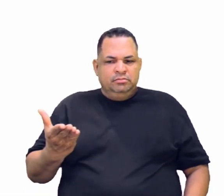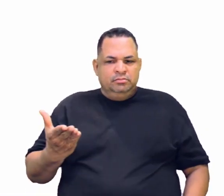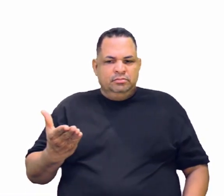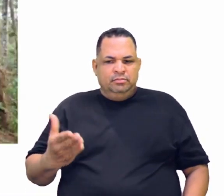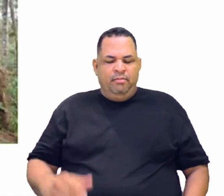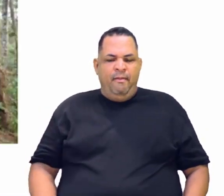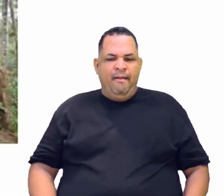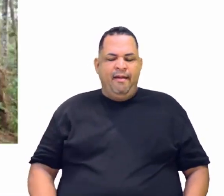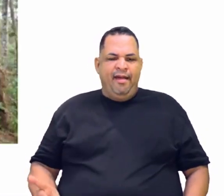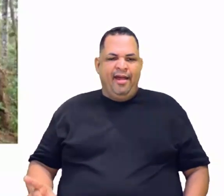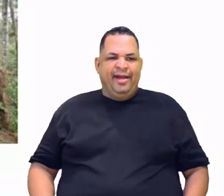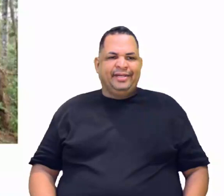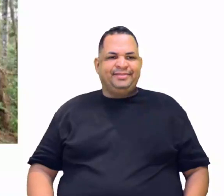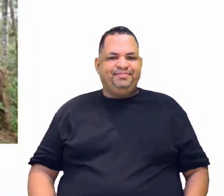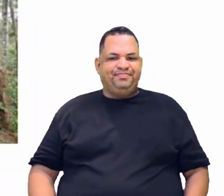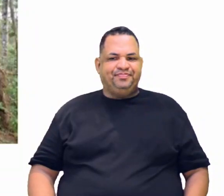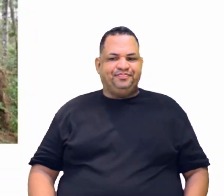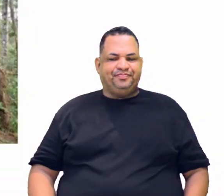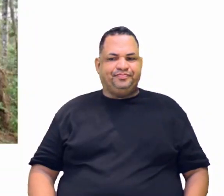Etnoambiental Guaporé.